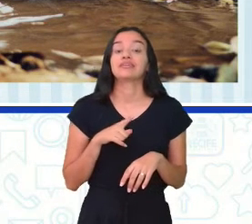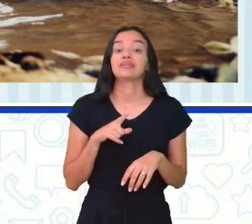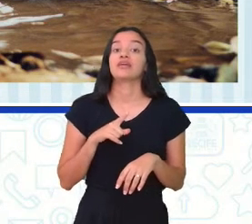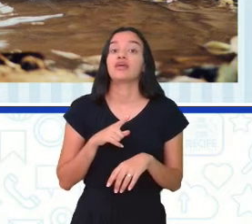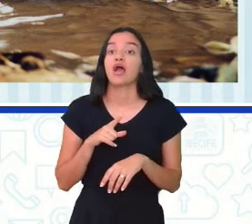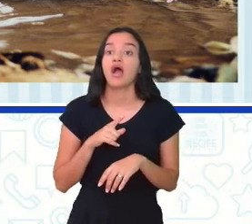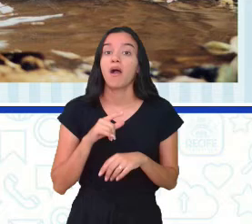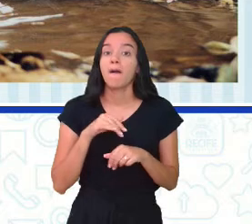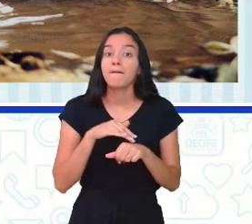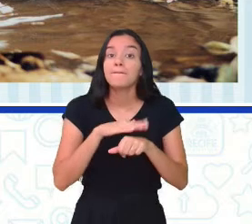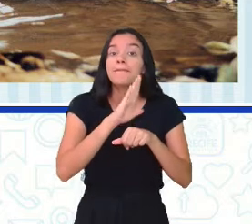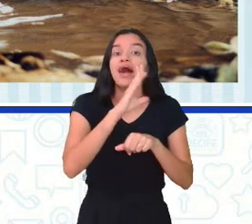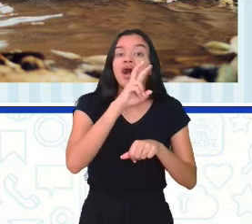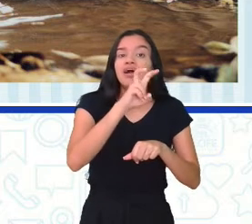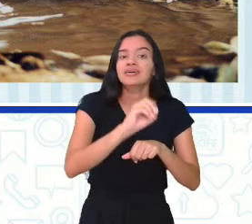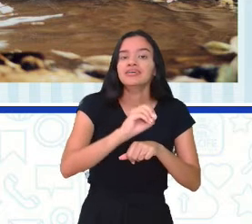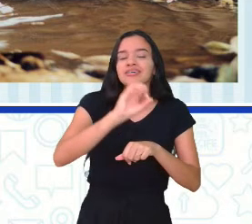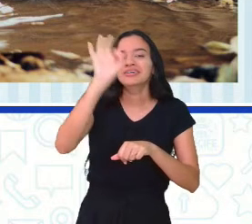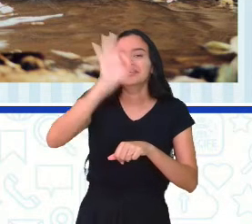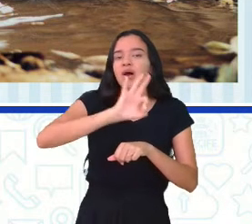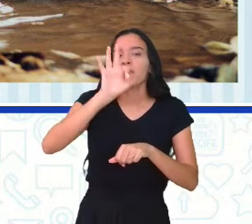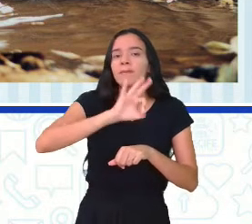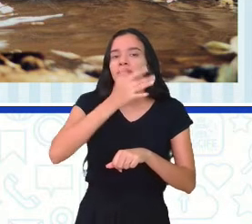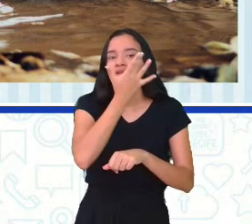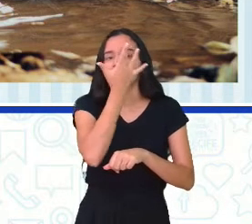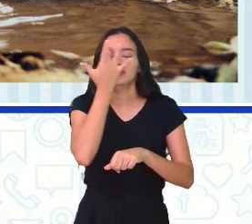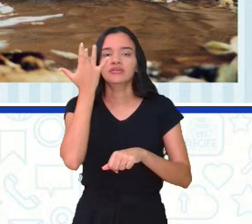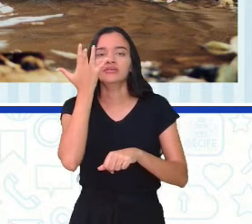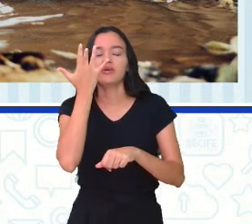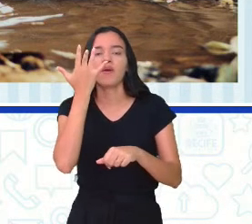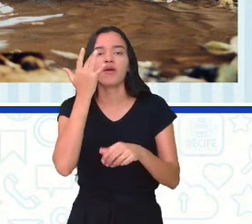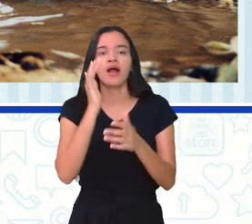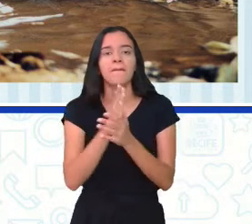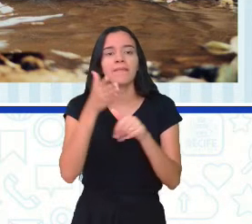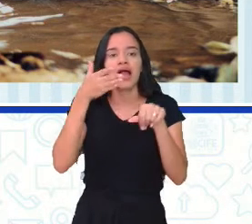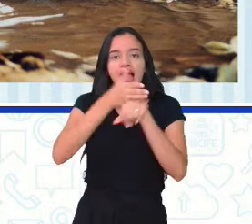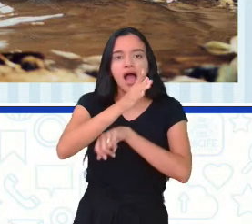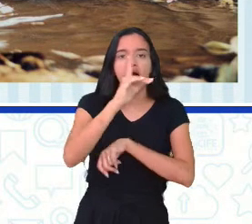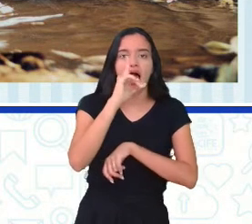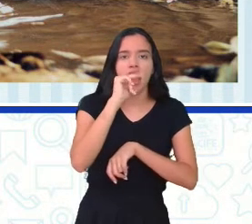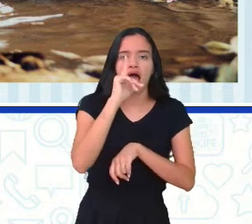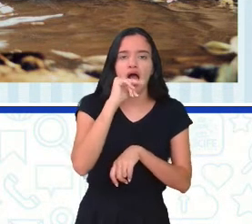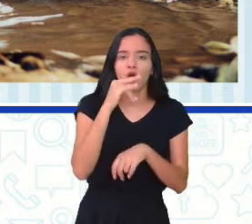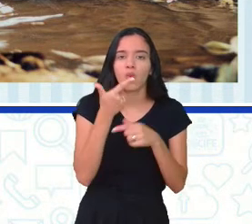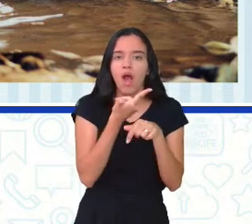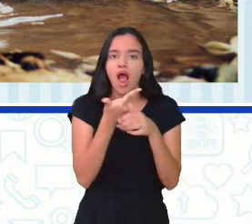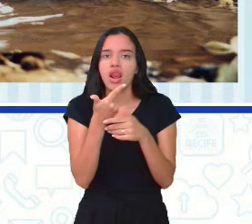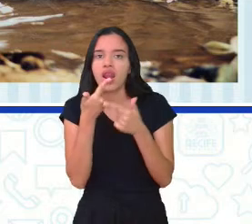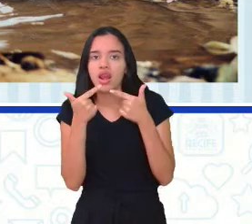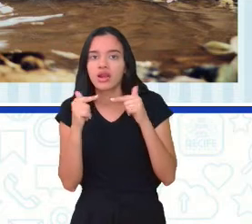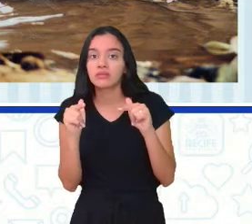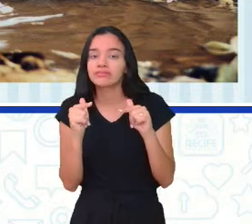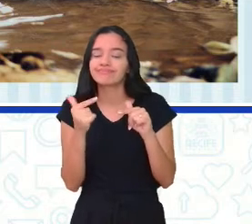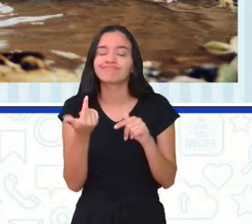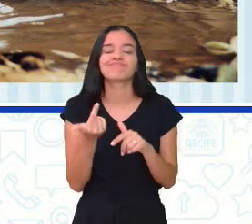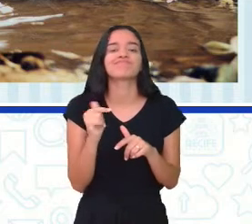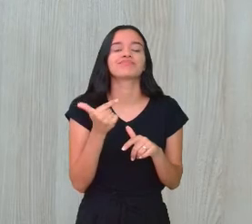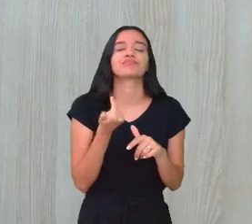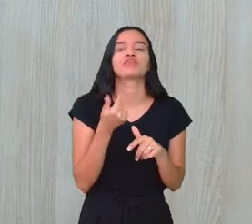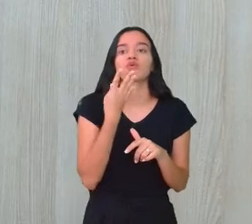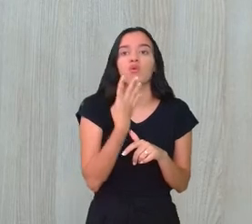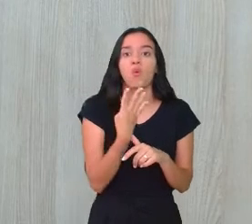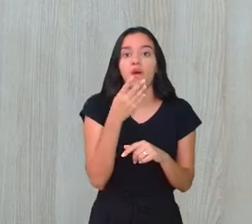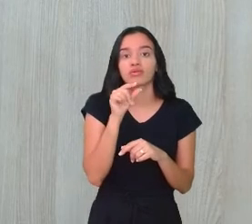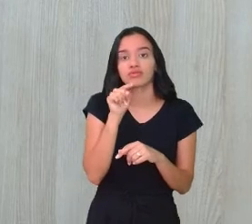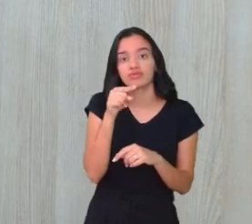assim, ó. Mais de 50% das pessoas sem acesso de água potável, misericórdia. De